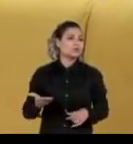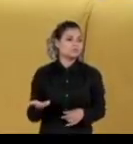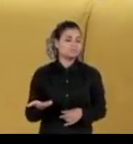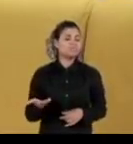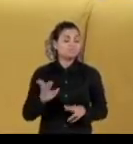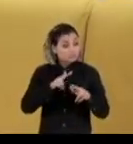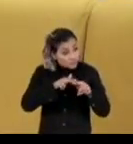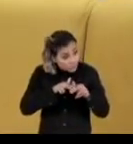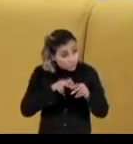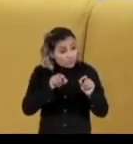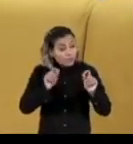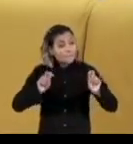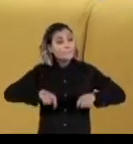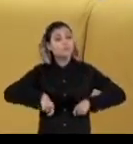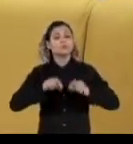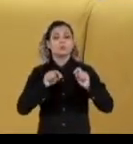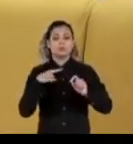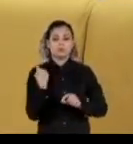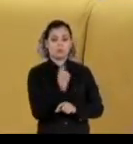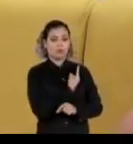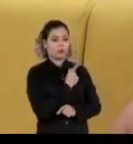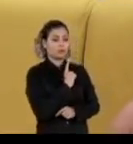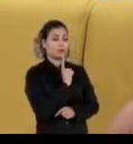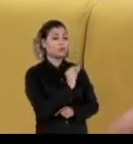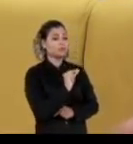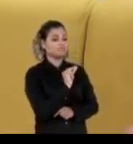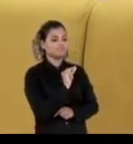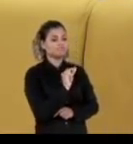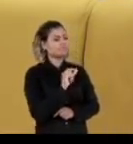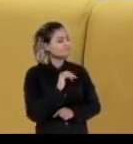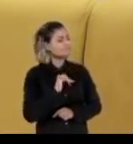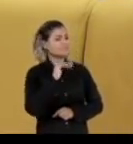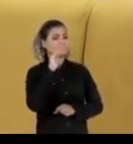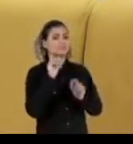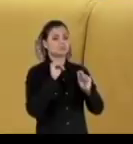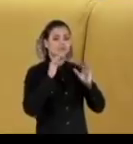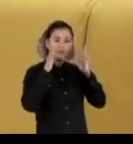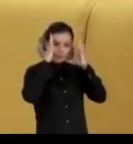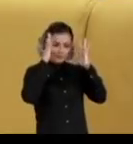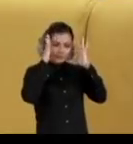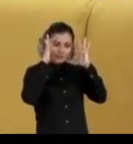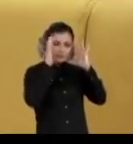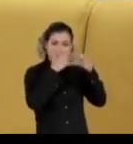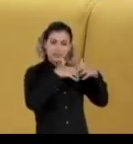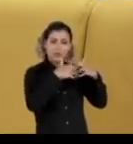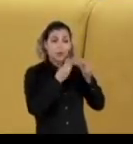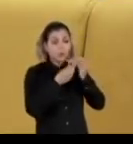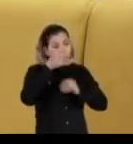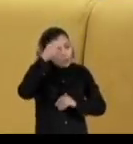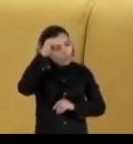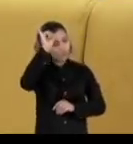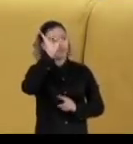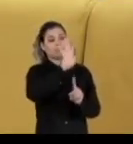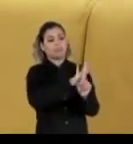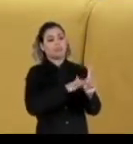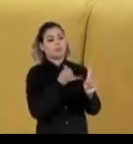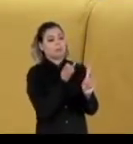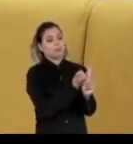Esta é uma das possibilidades que a gente tem mais avançadas de pensar na intervenção e na prevenção ao